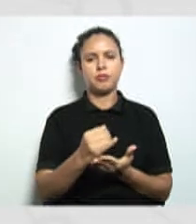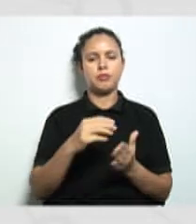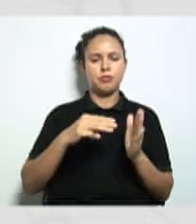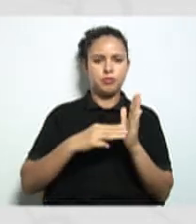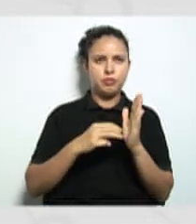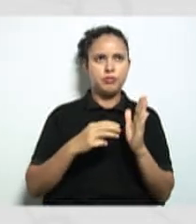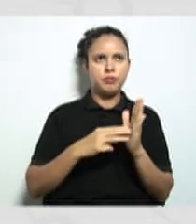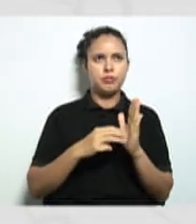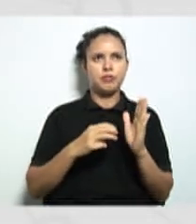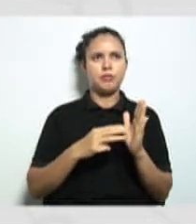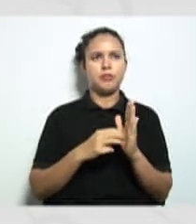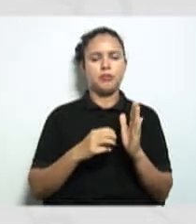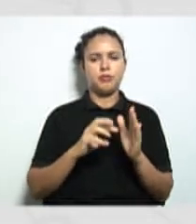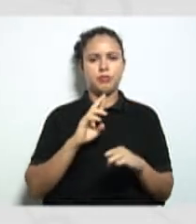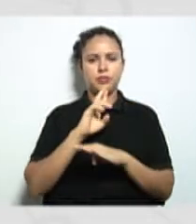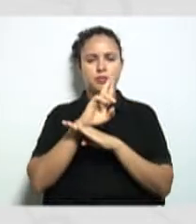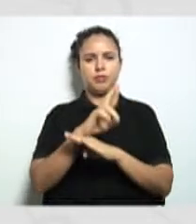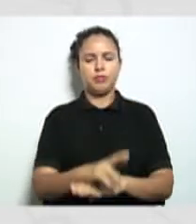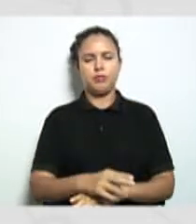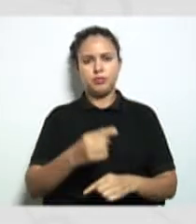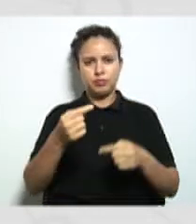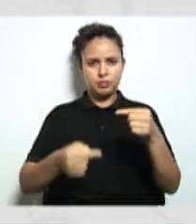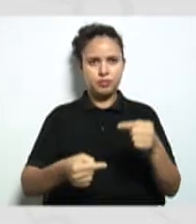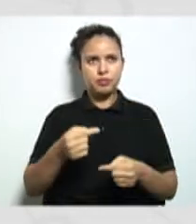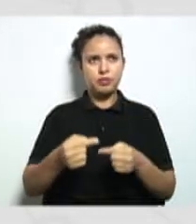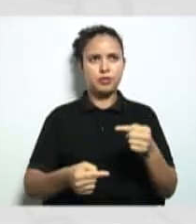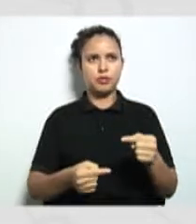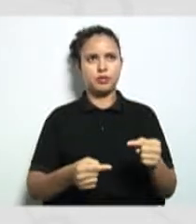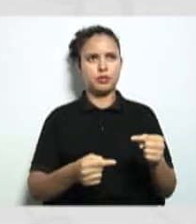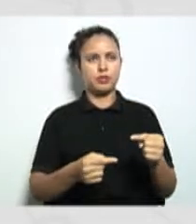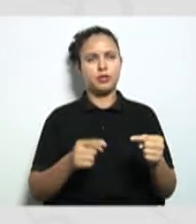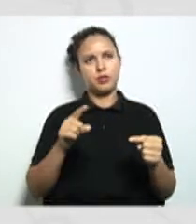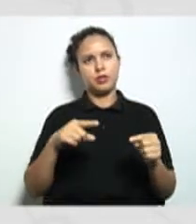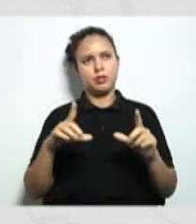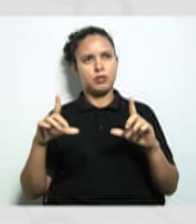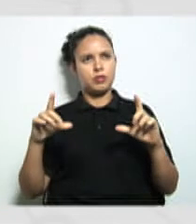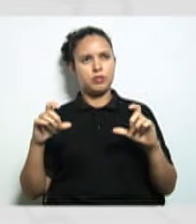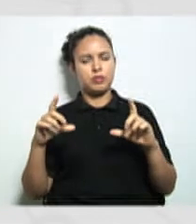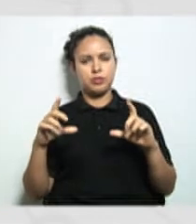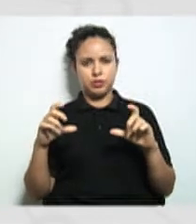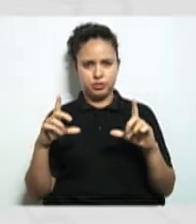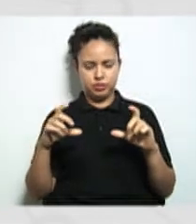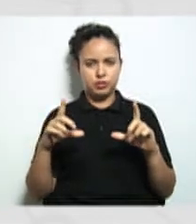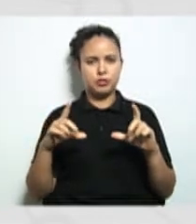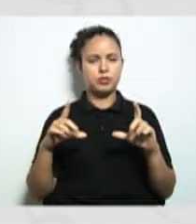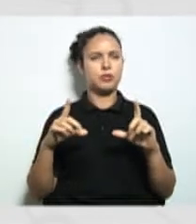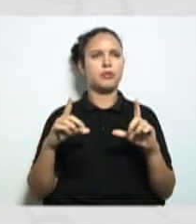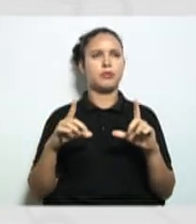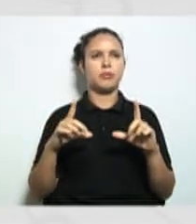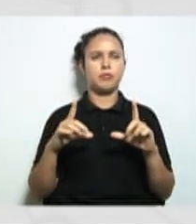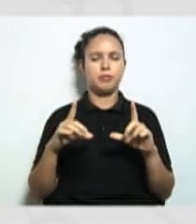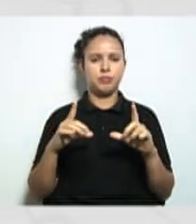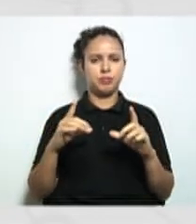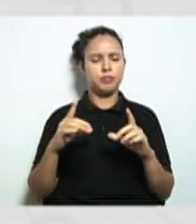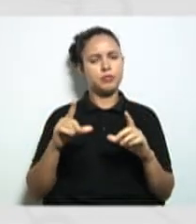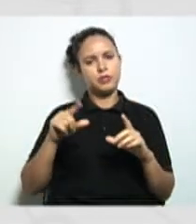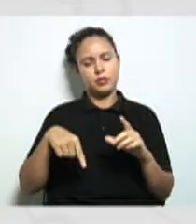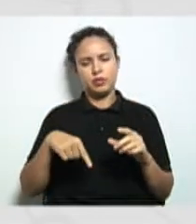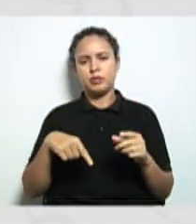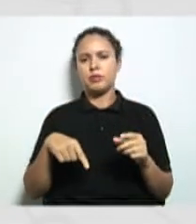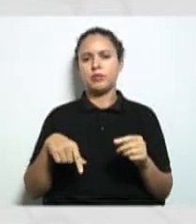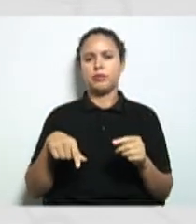método, resultado e discussão, uma ilustração que foi feita a partir da